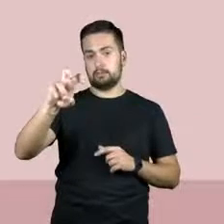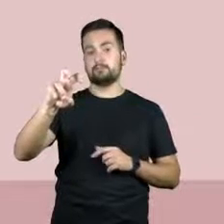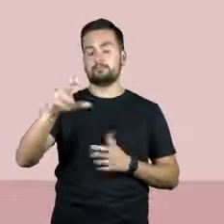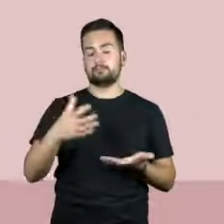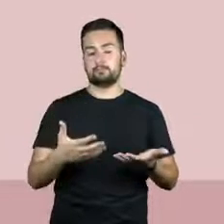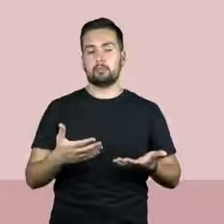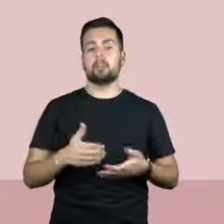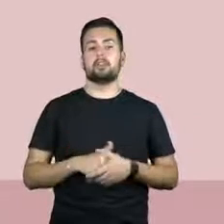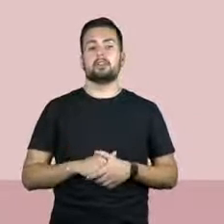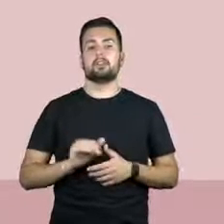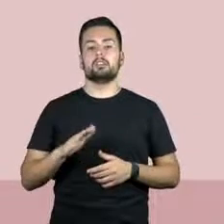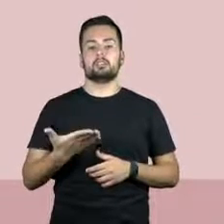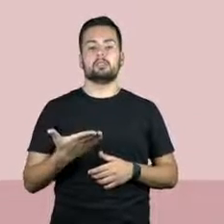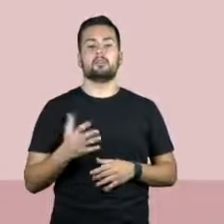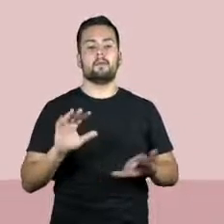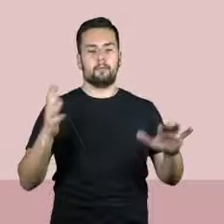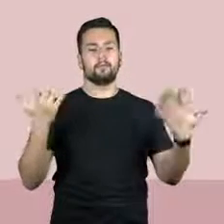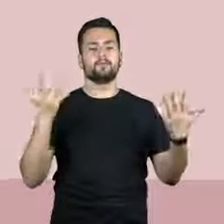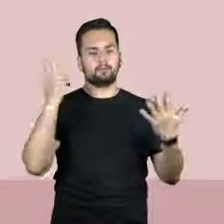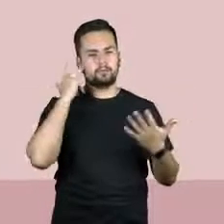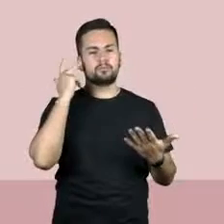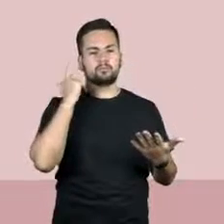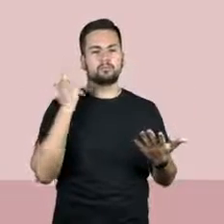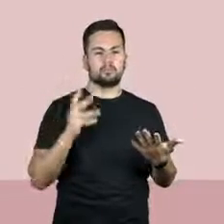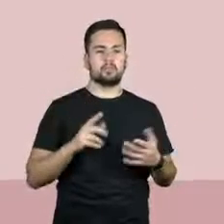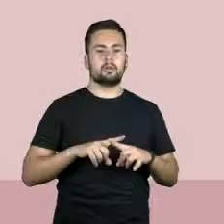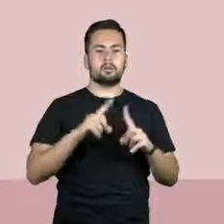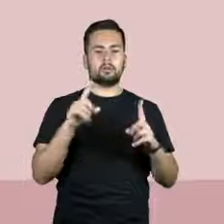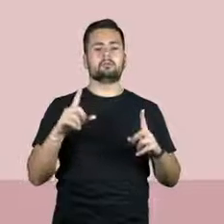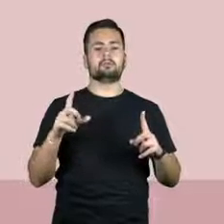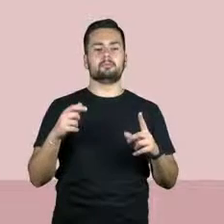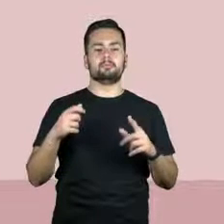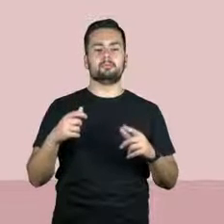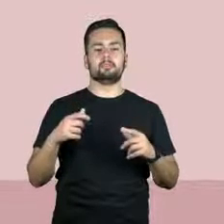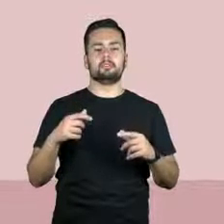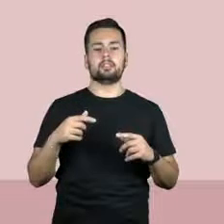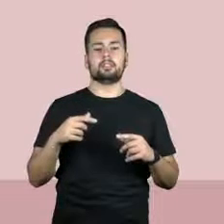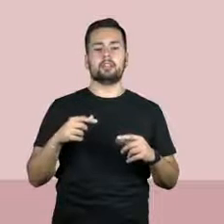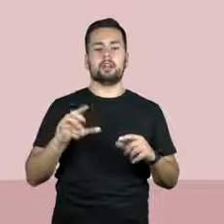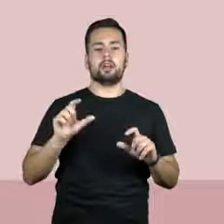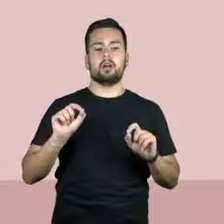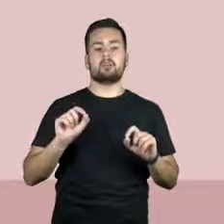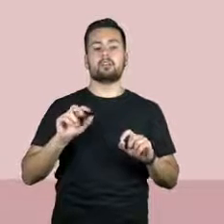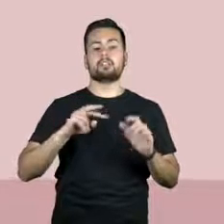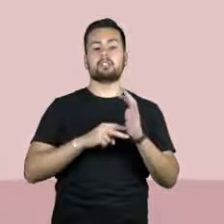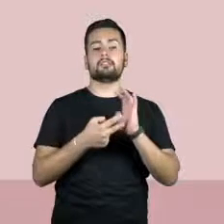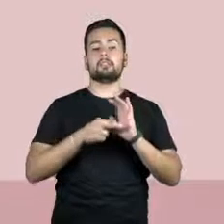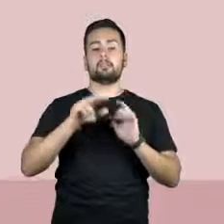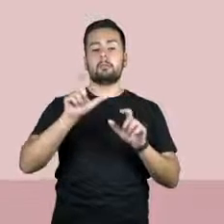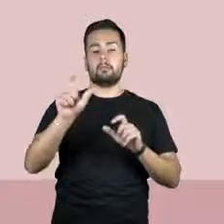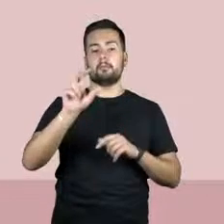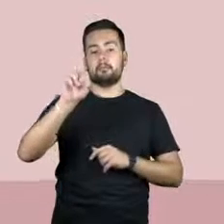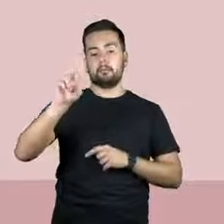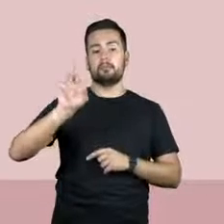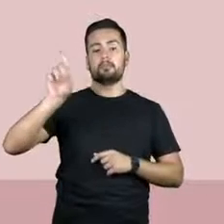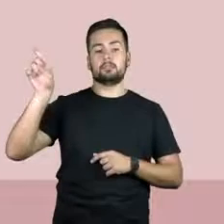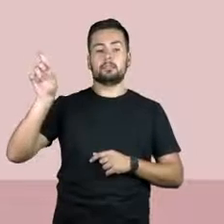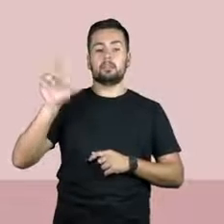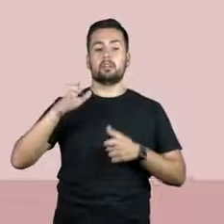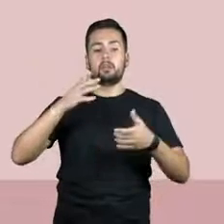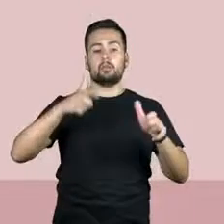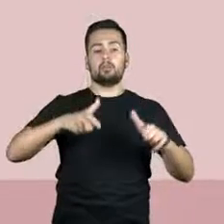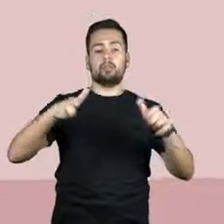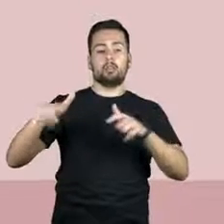vezes corriqueiros e conhecidos de muitos. Né? Por exemplo, retaludamentos. Tá? O que são retaludamentos? São cortes no terreno, onde você tende